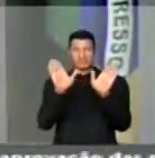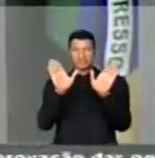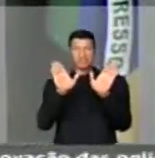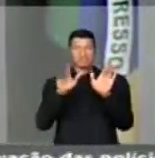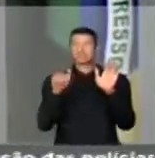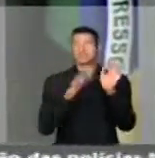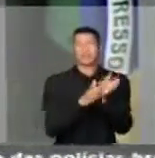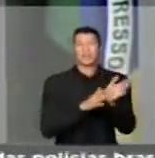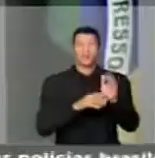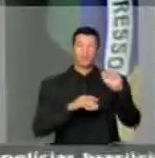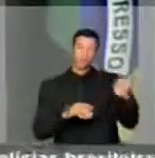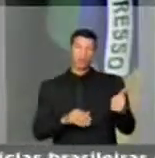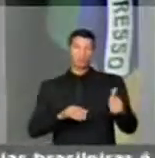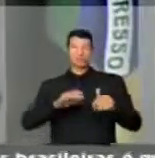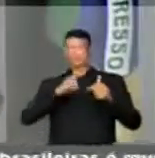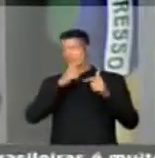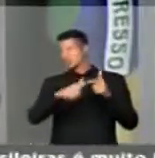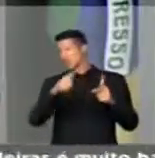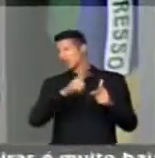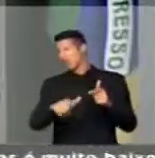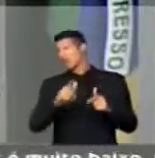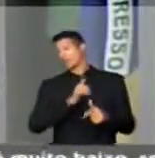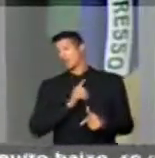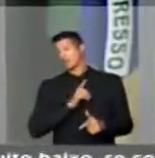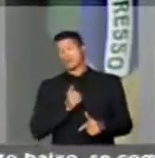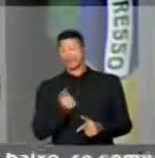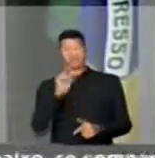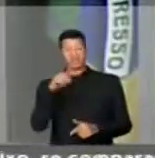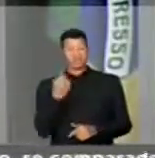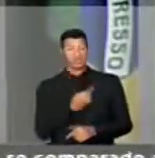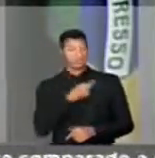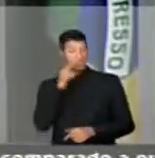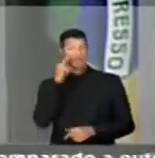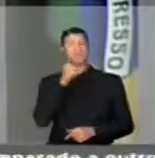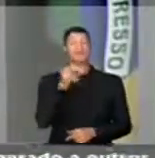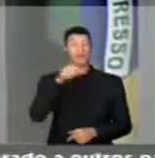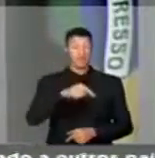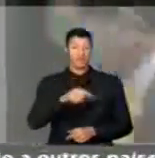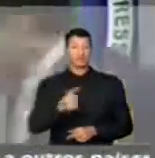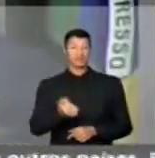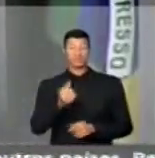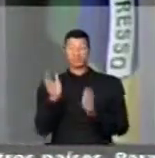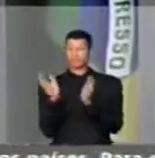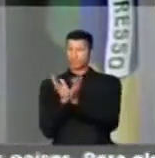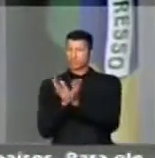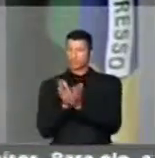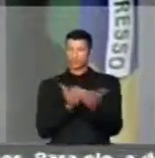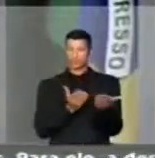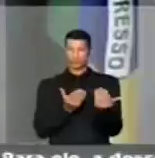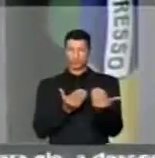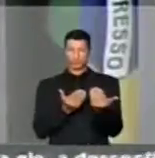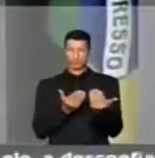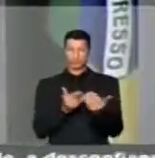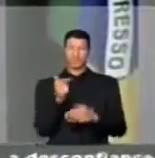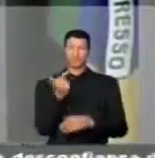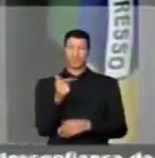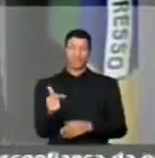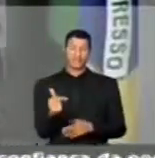a UNE, cheio de problemas. E que a gente está vendo aí garotos